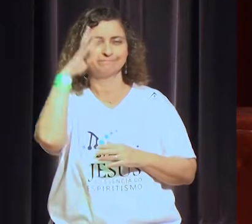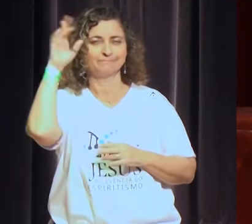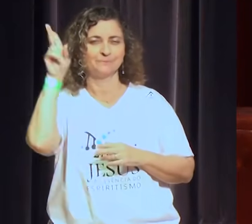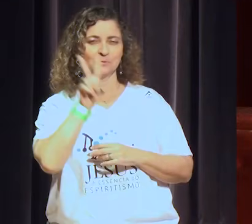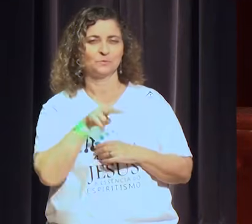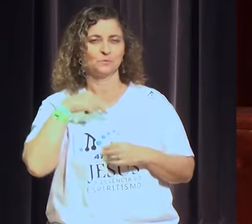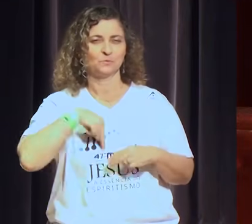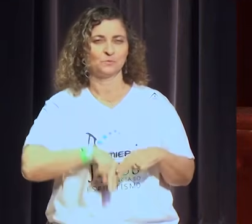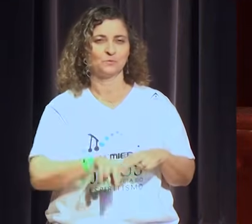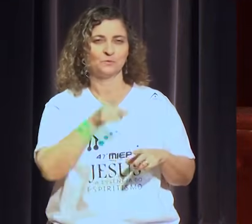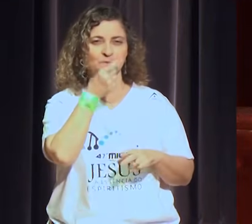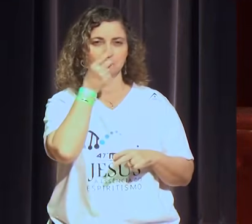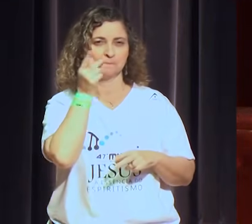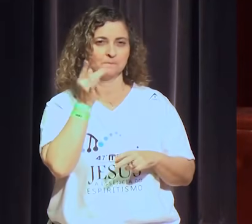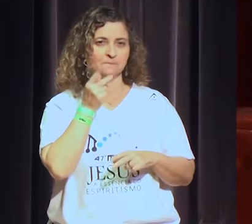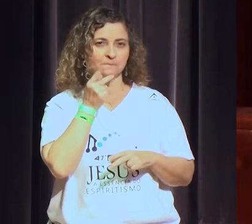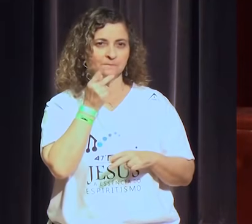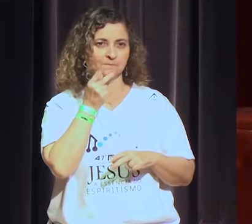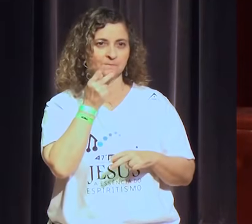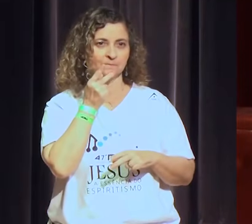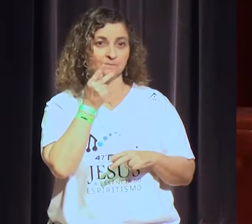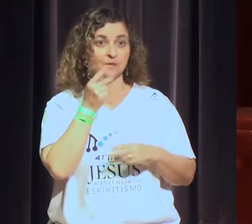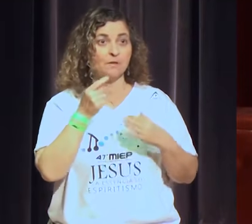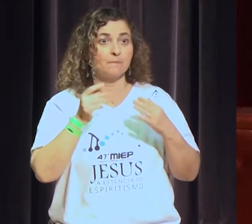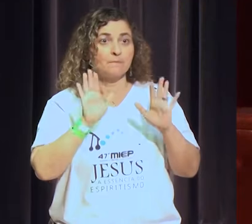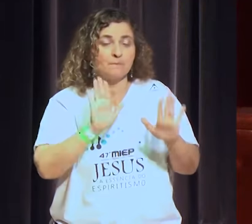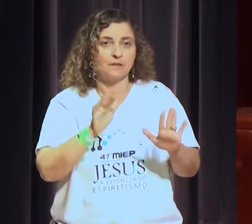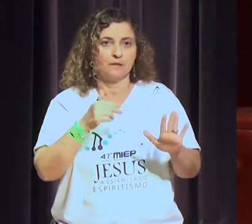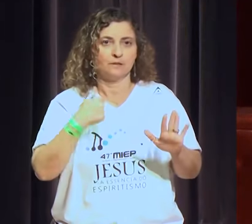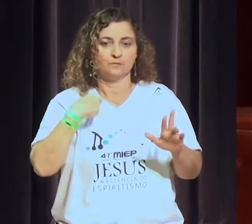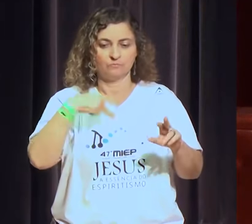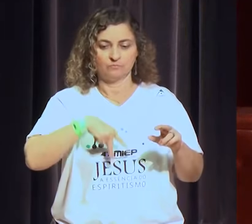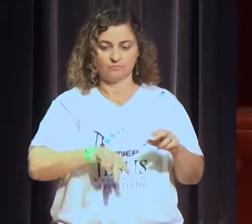Só que o meu gêmeo desencarnou 3 dias depois.